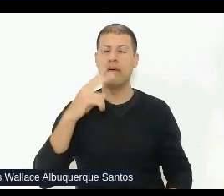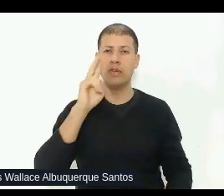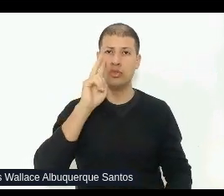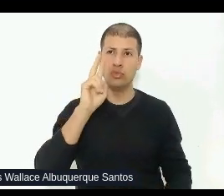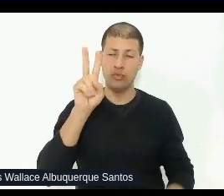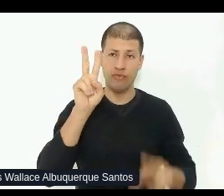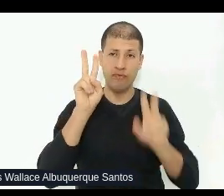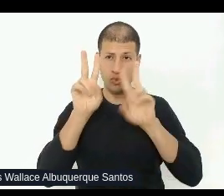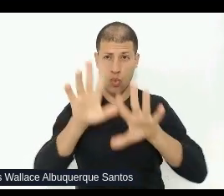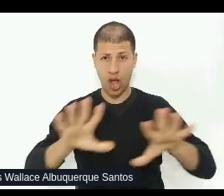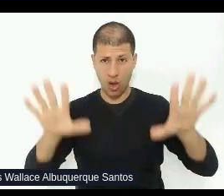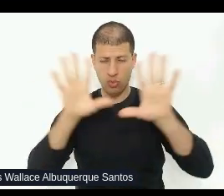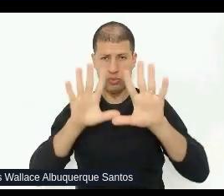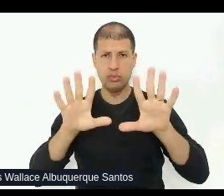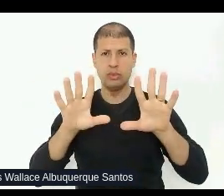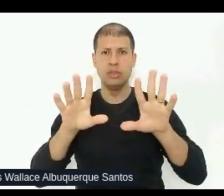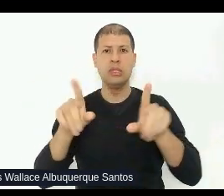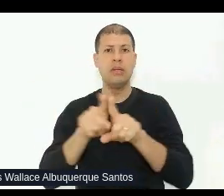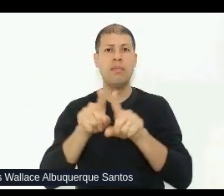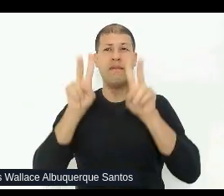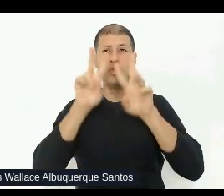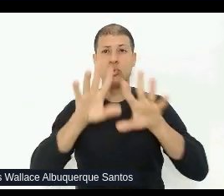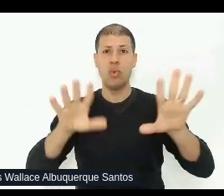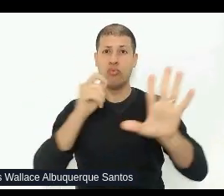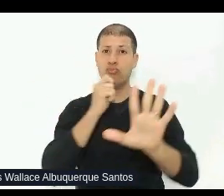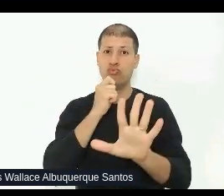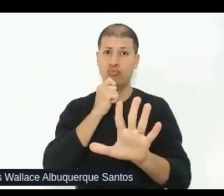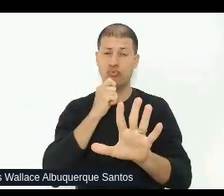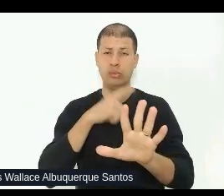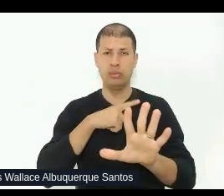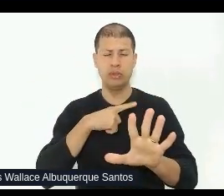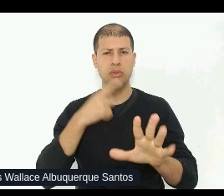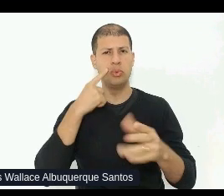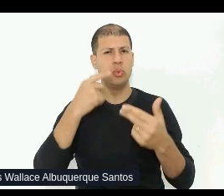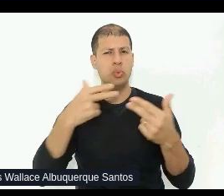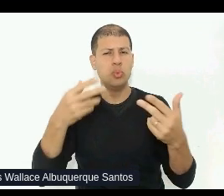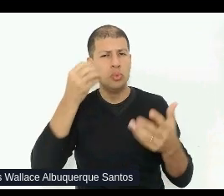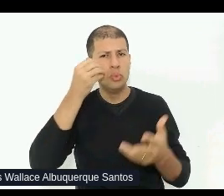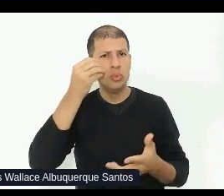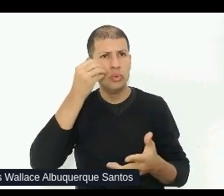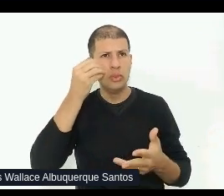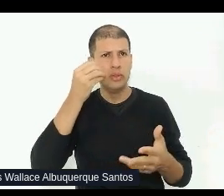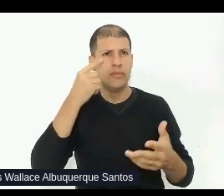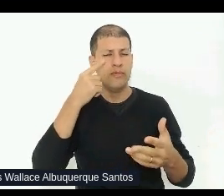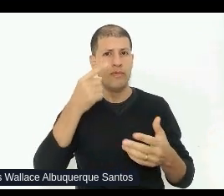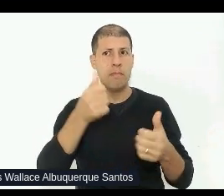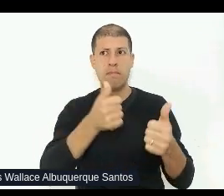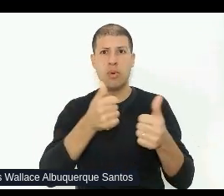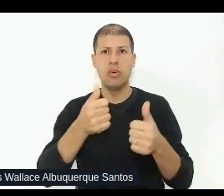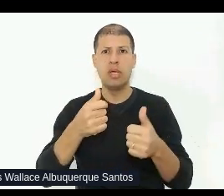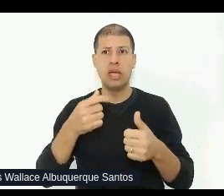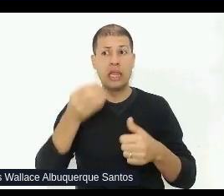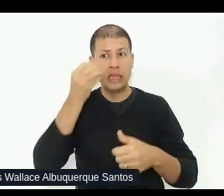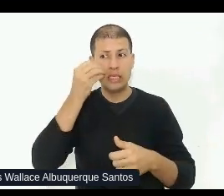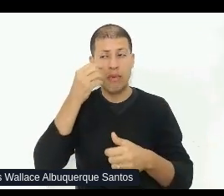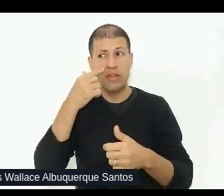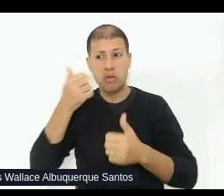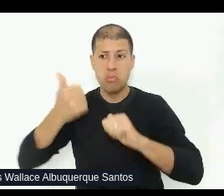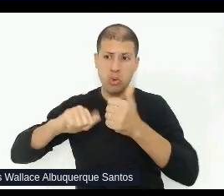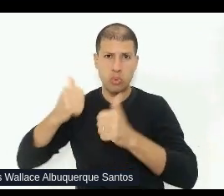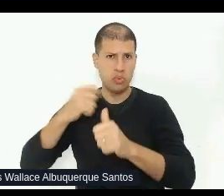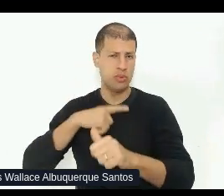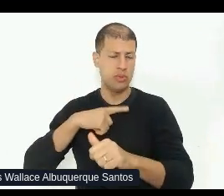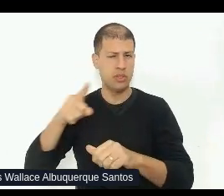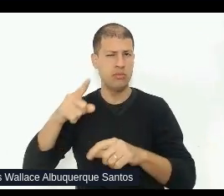então, esse trabalho deles em dupla, fazendo teste de qualidade dentro do aplicativo do produto.